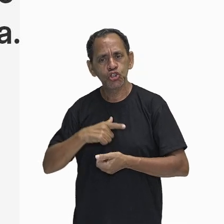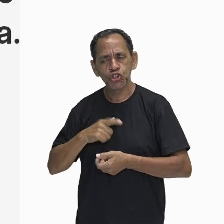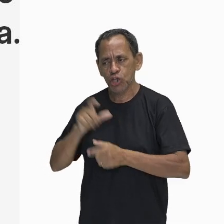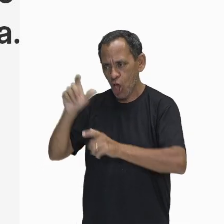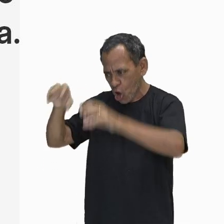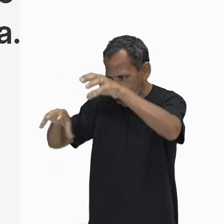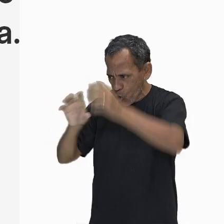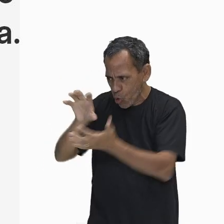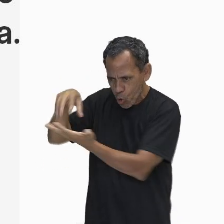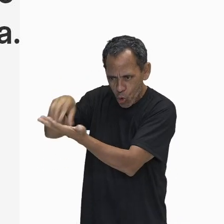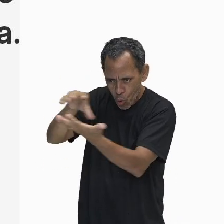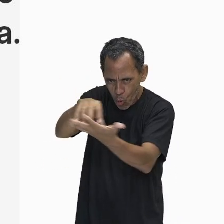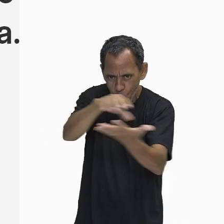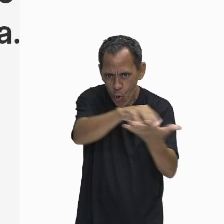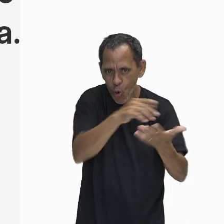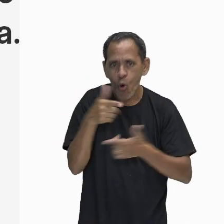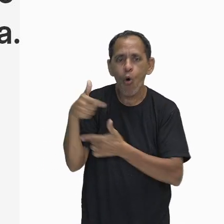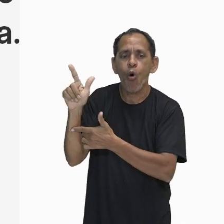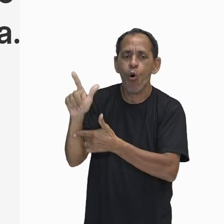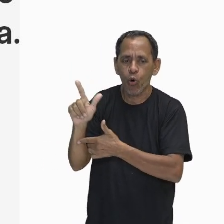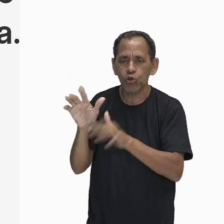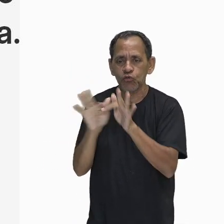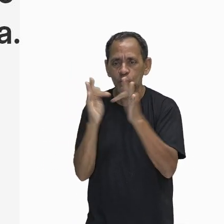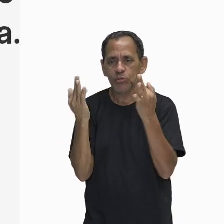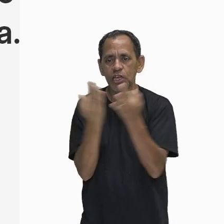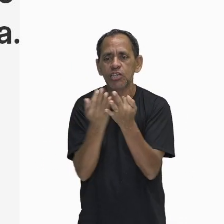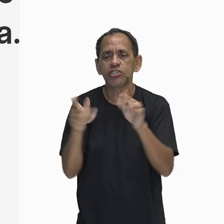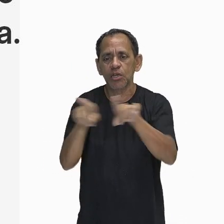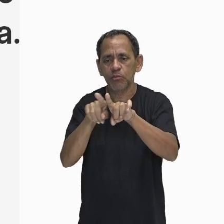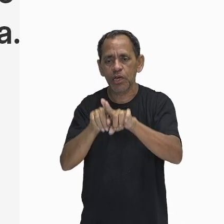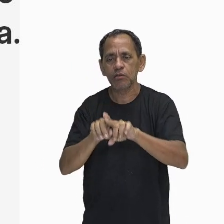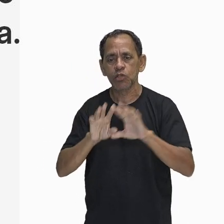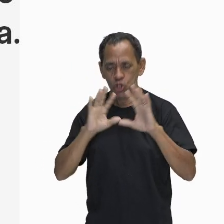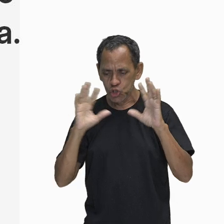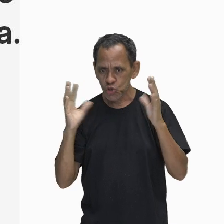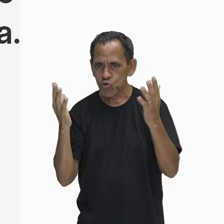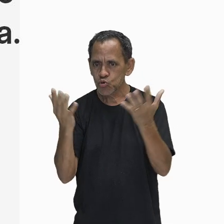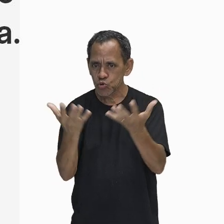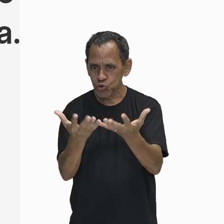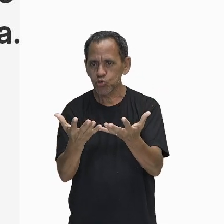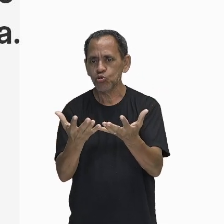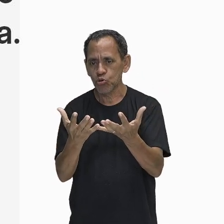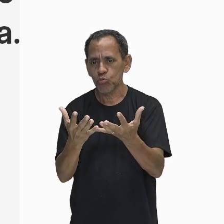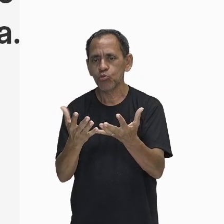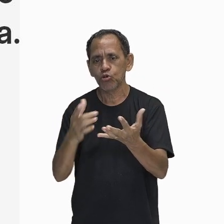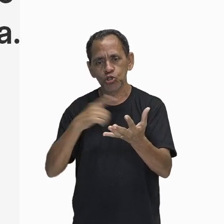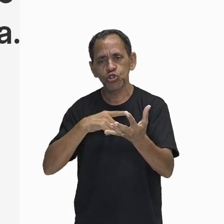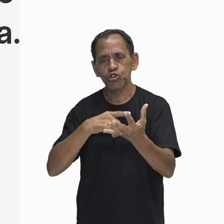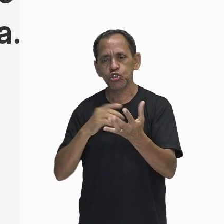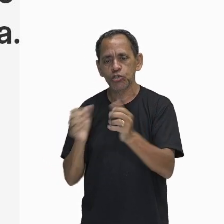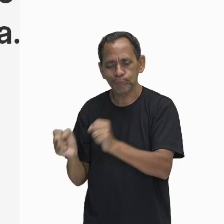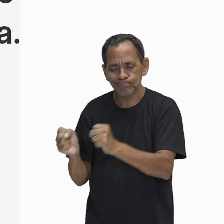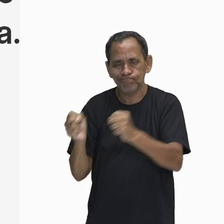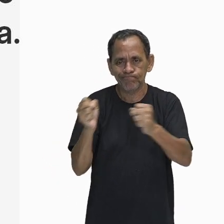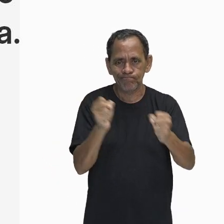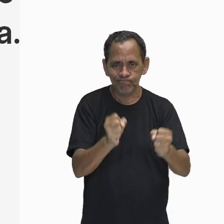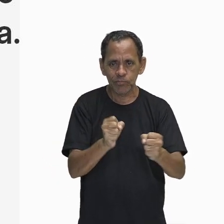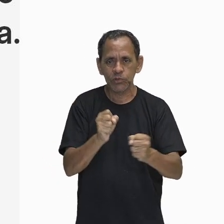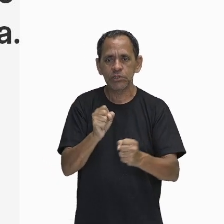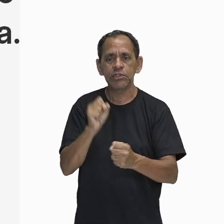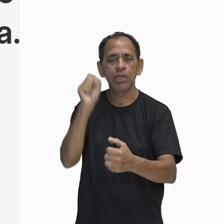familiares. Essa assembleia, formada por guerreiros, com igual poder da decisão, deu origem